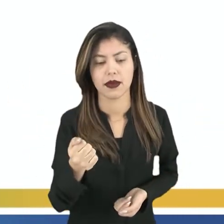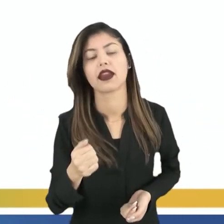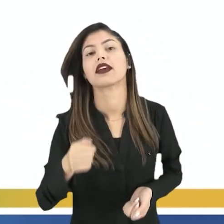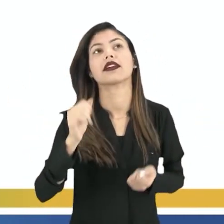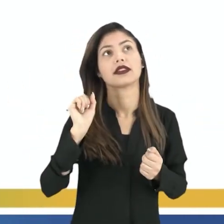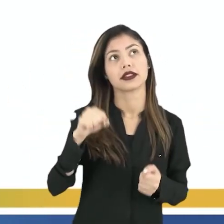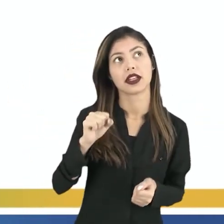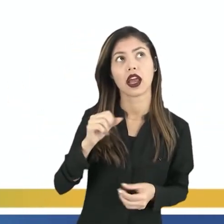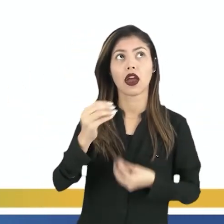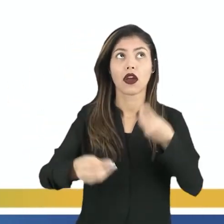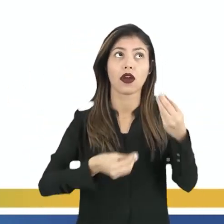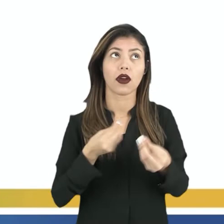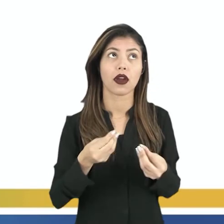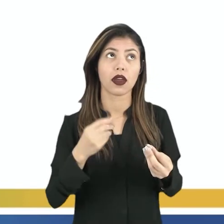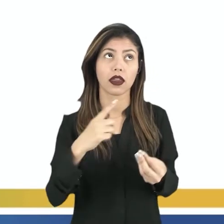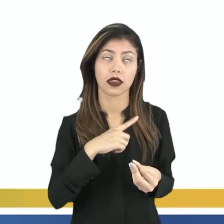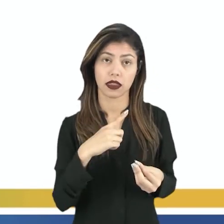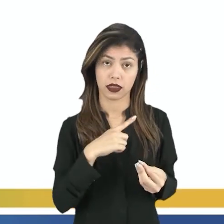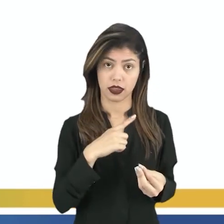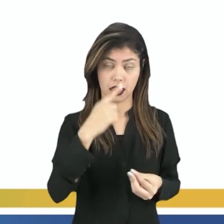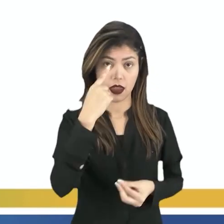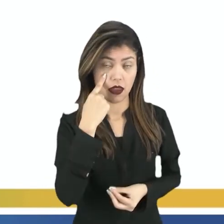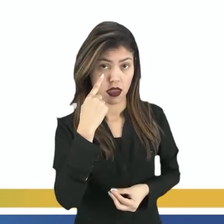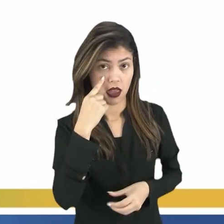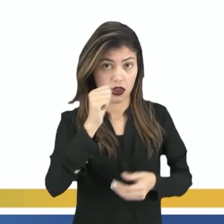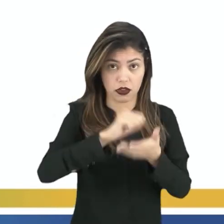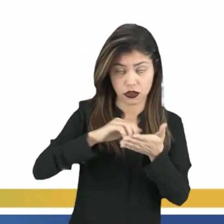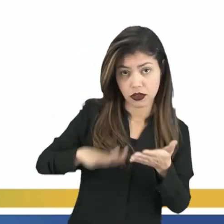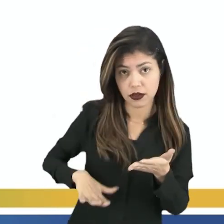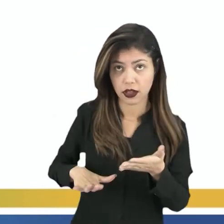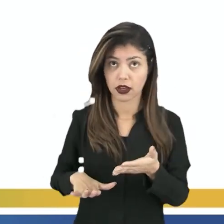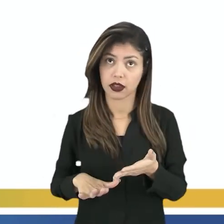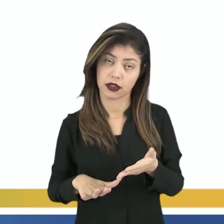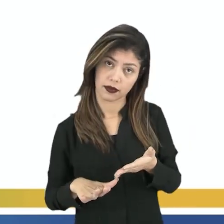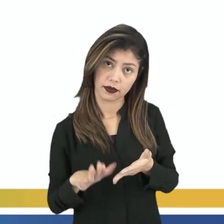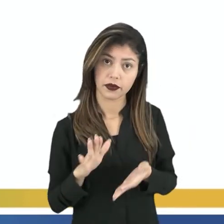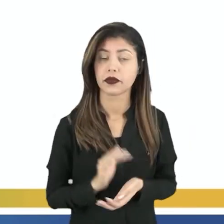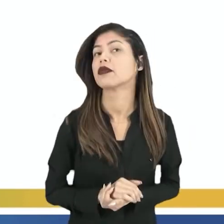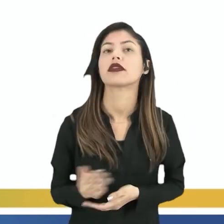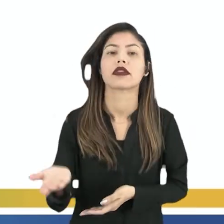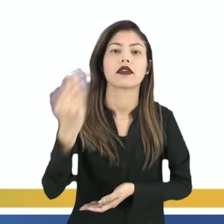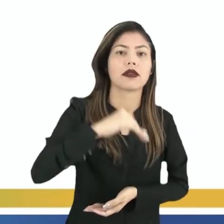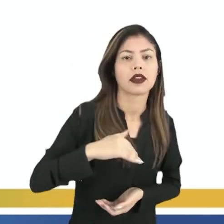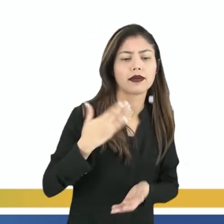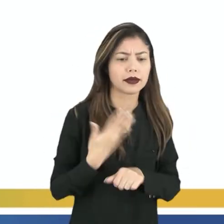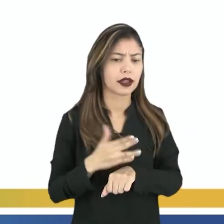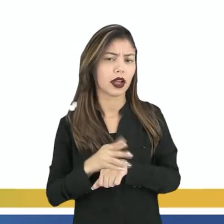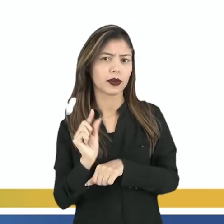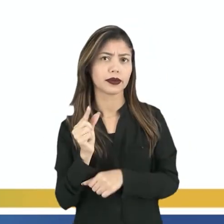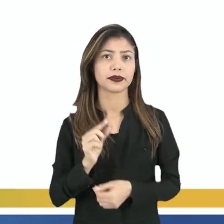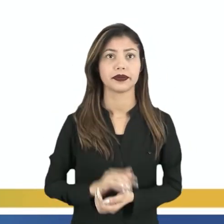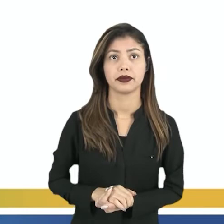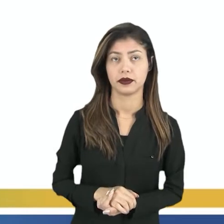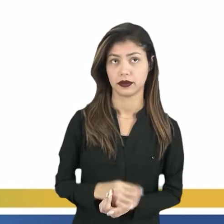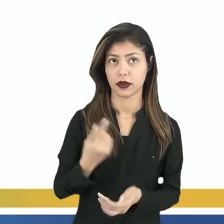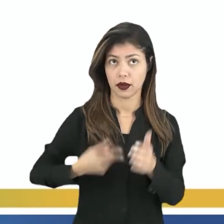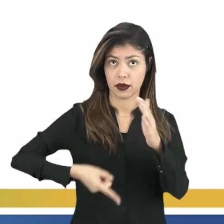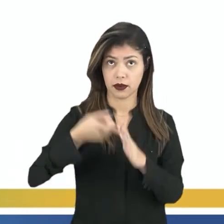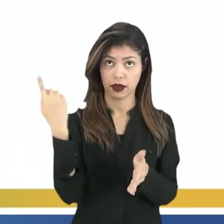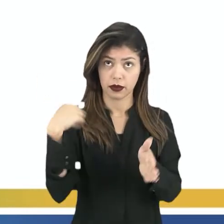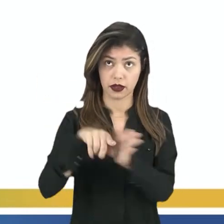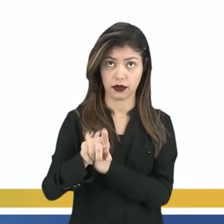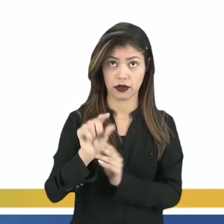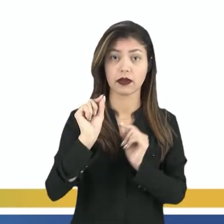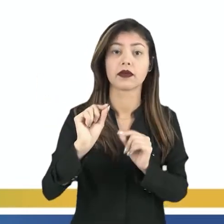realmente estão atentos à nossa aula de hoje. Chegou a hora da atividade, Activity Time. Vamos lá? Vamos praticar? Então, na primeira pergunta,